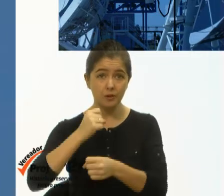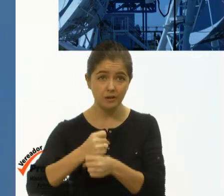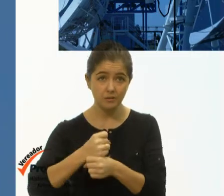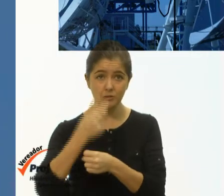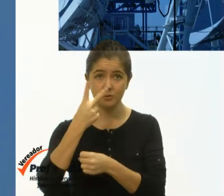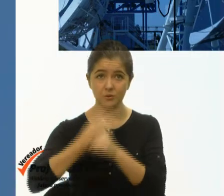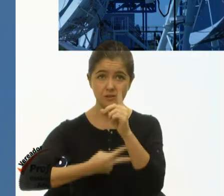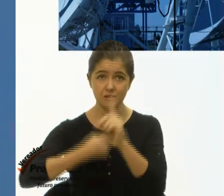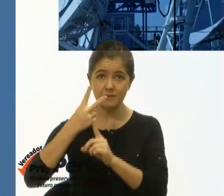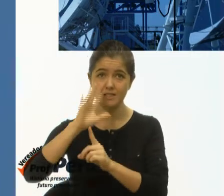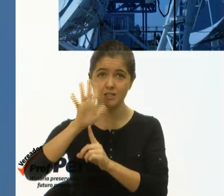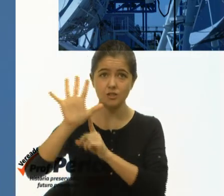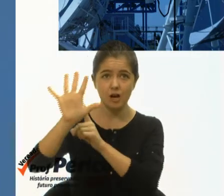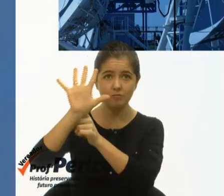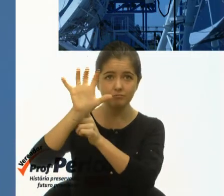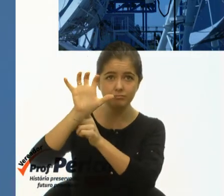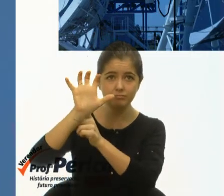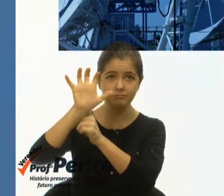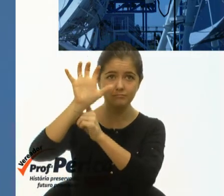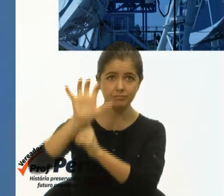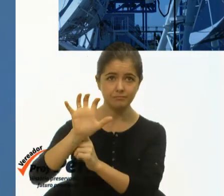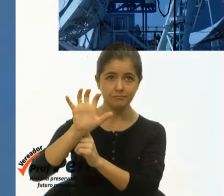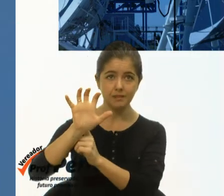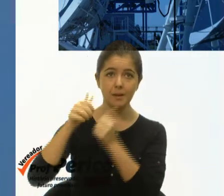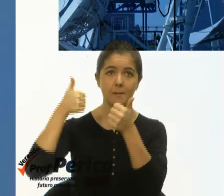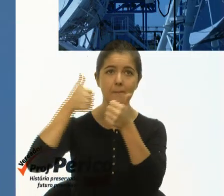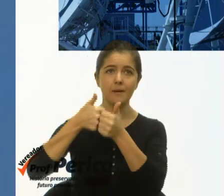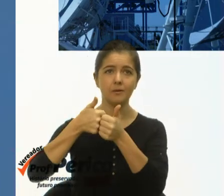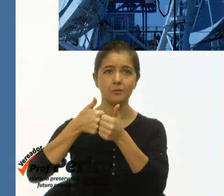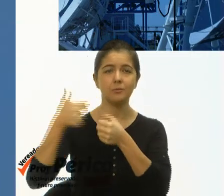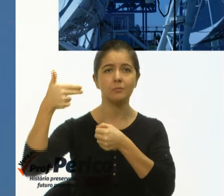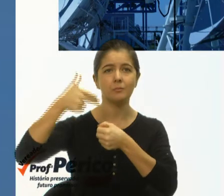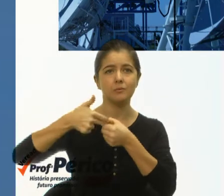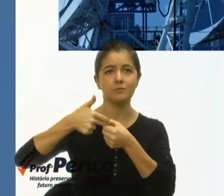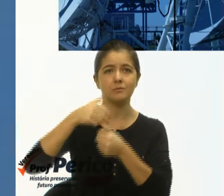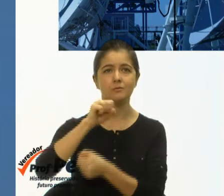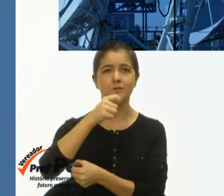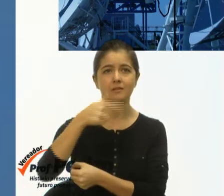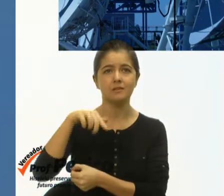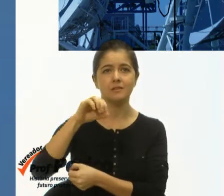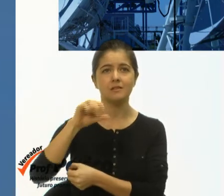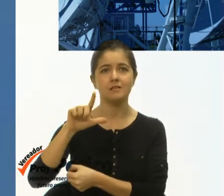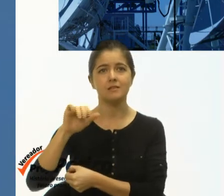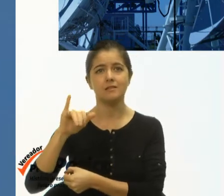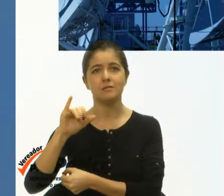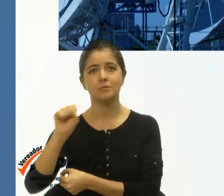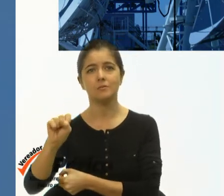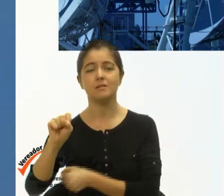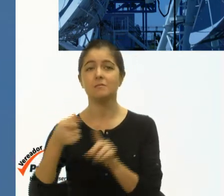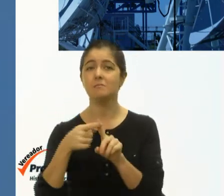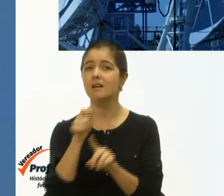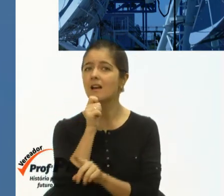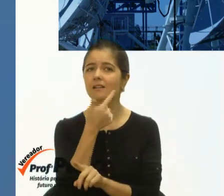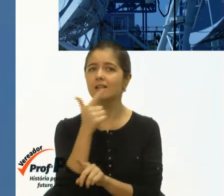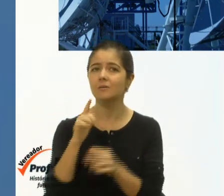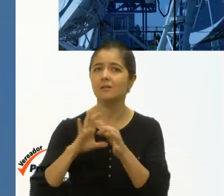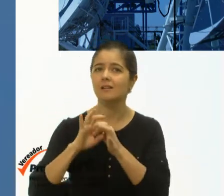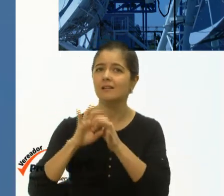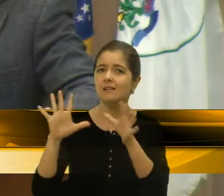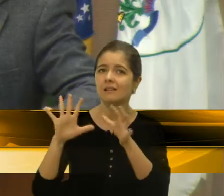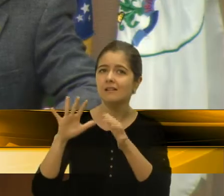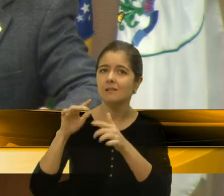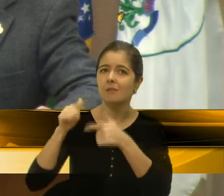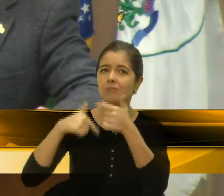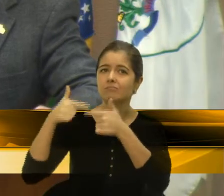instalada, atrás do posto São Luís, e não tem autorização para funcionar ainda,